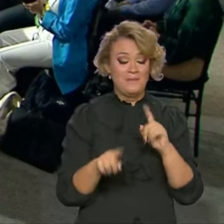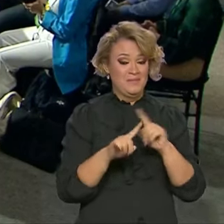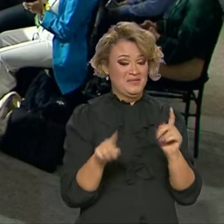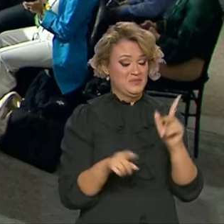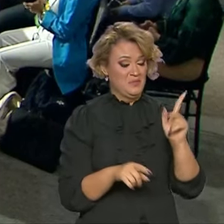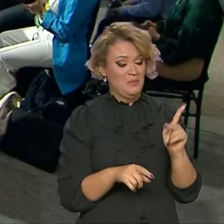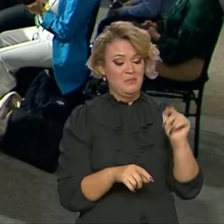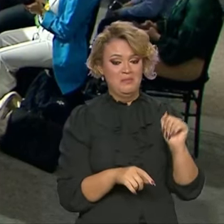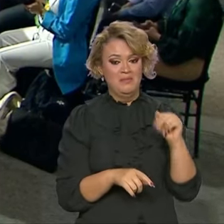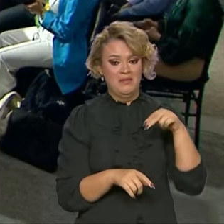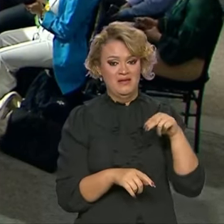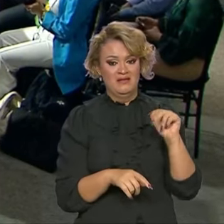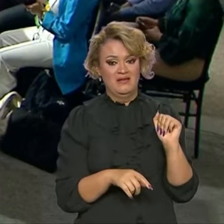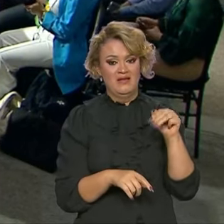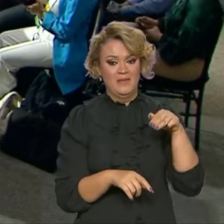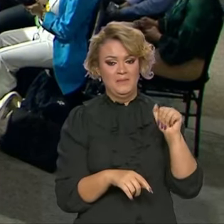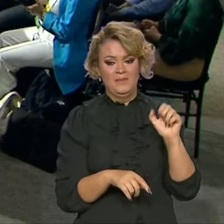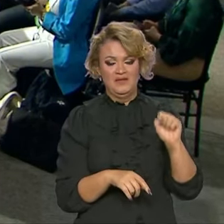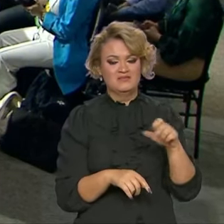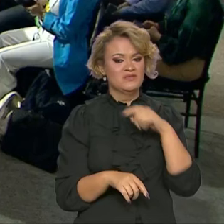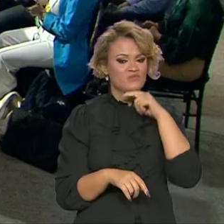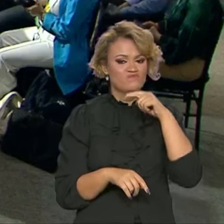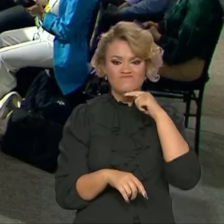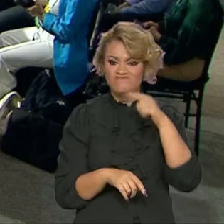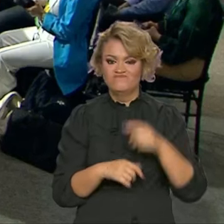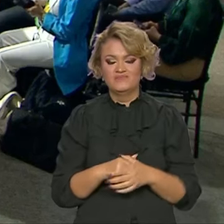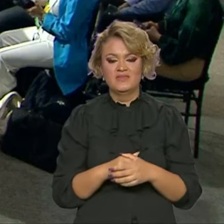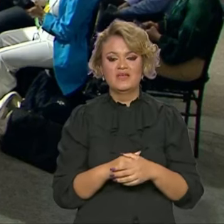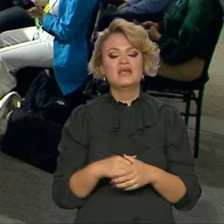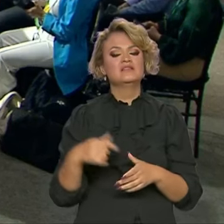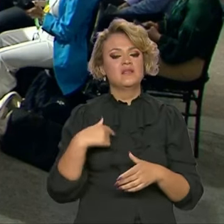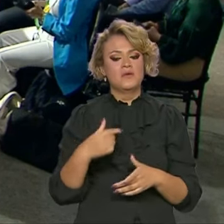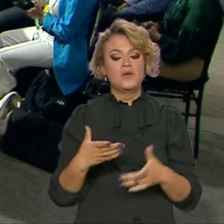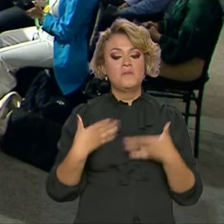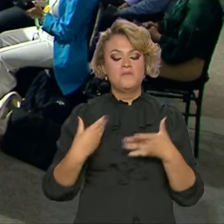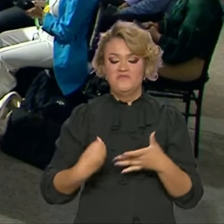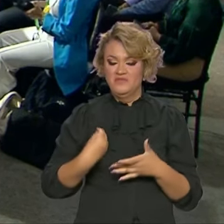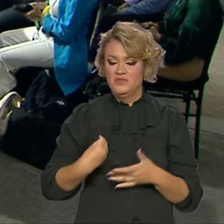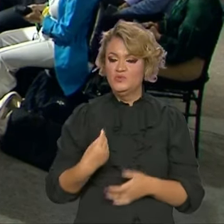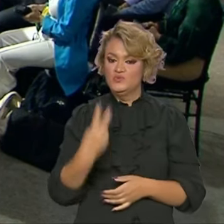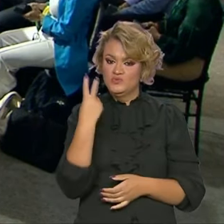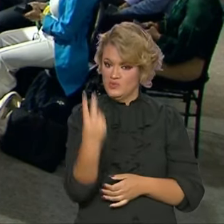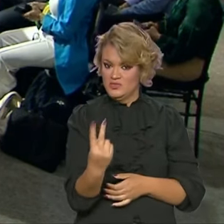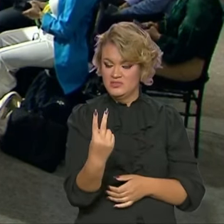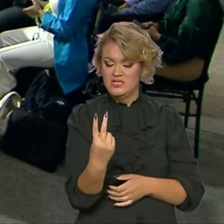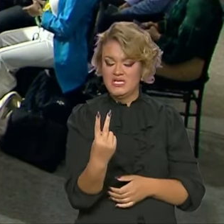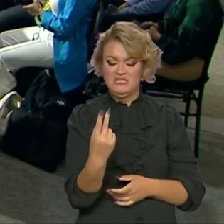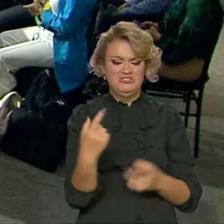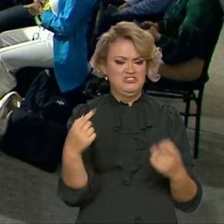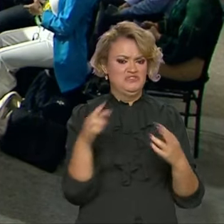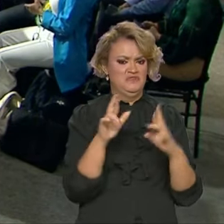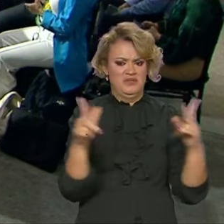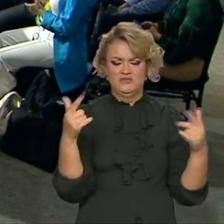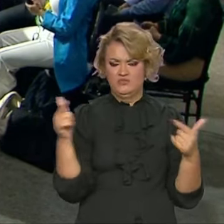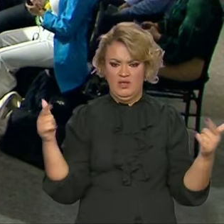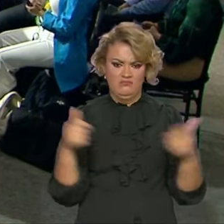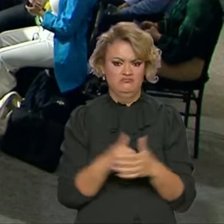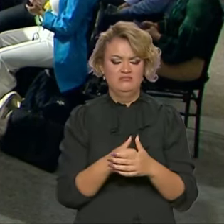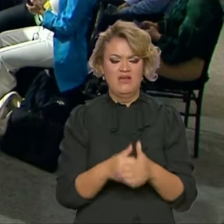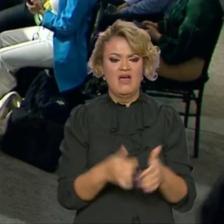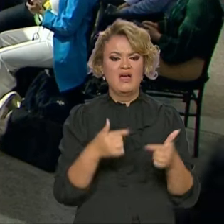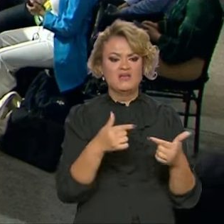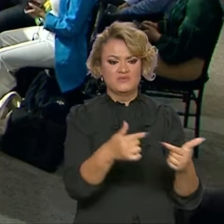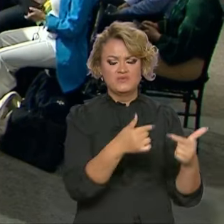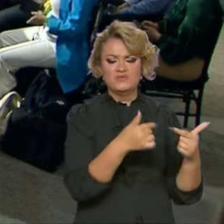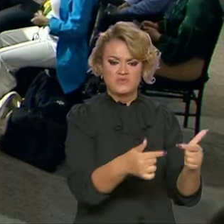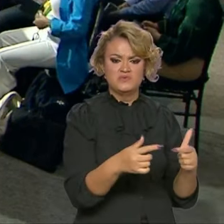digo a Vossa Excelência, participo dos dois e não difere em nada as ações